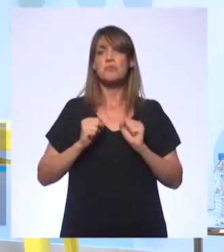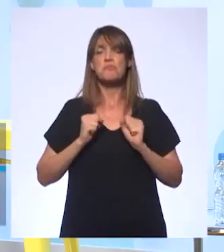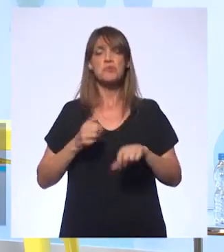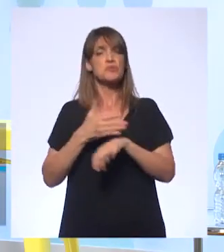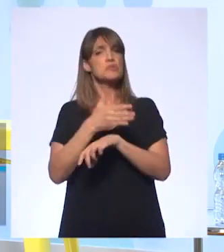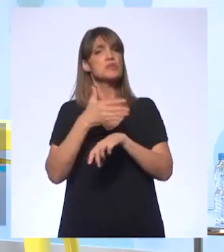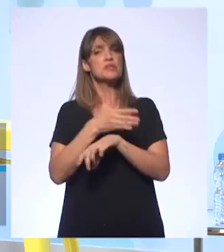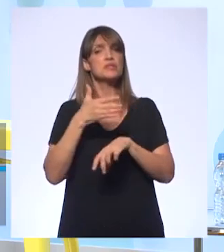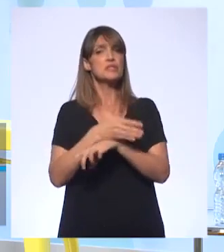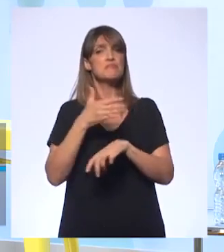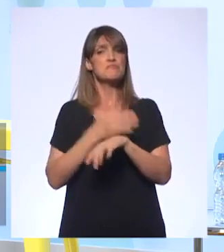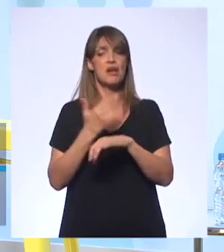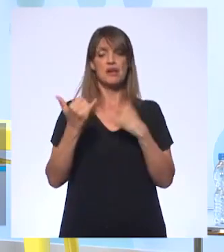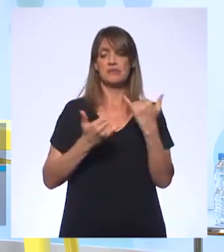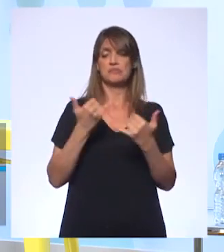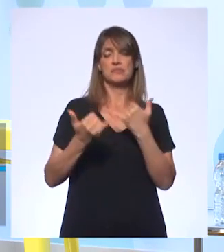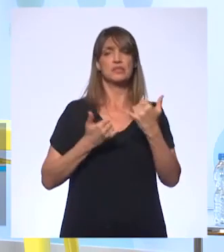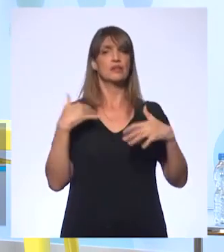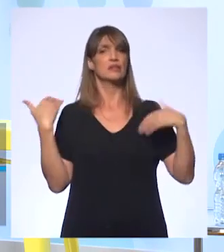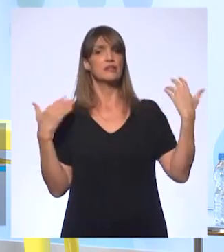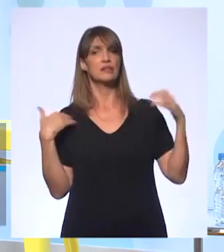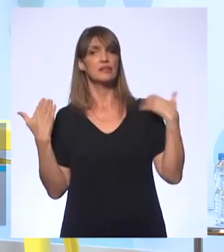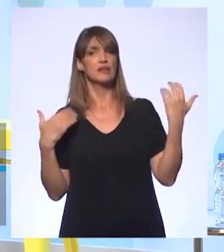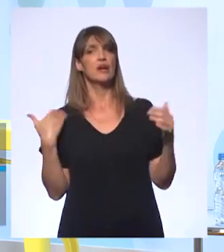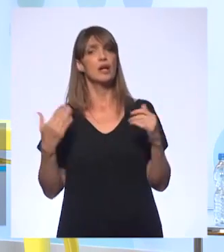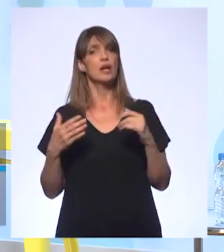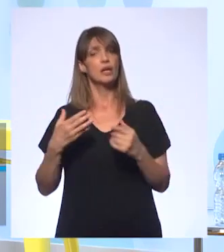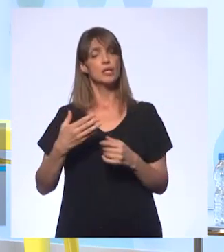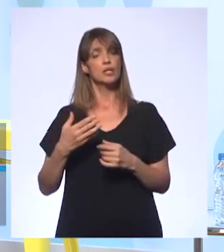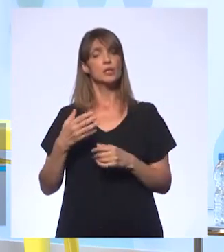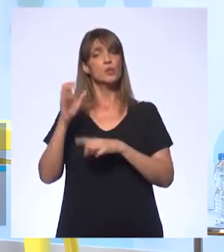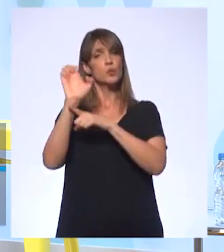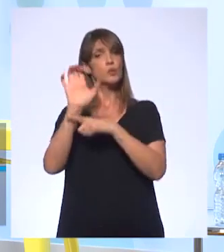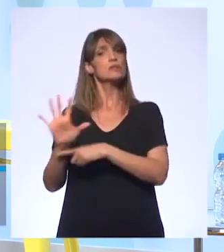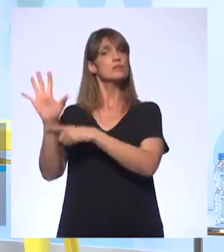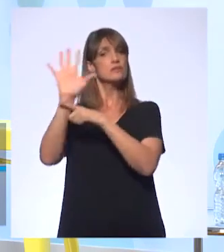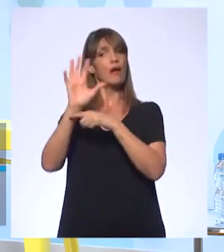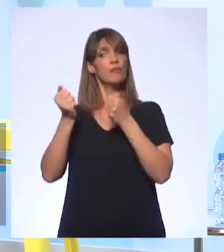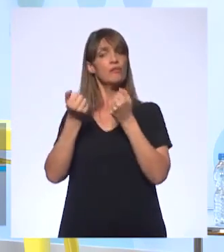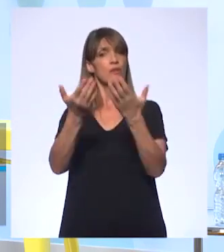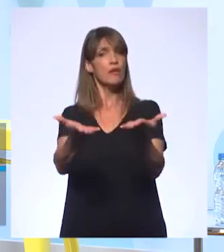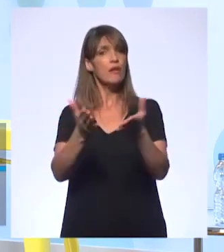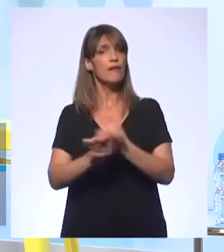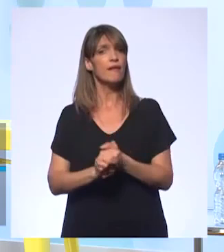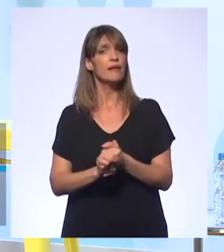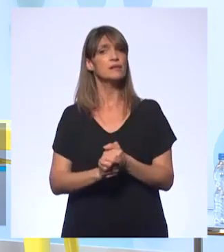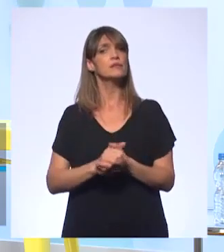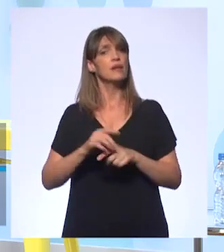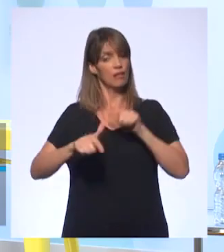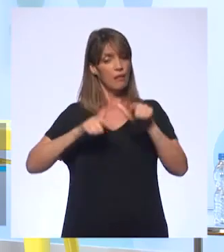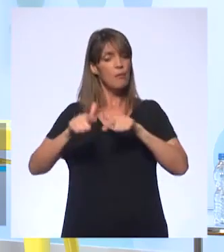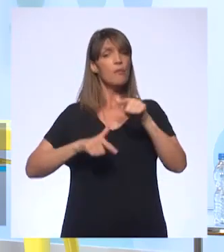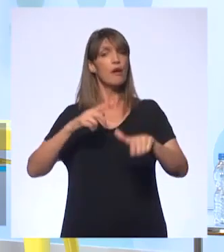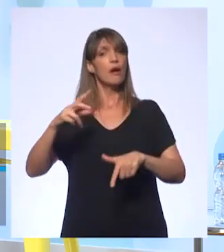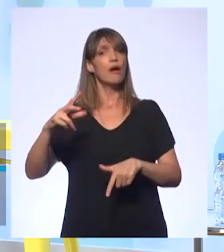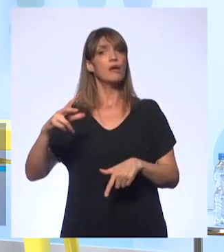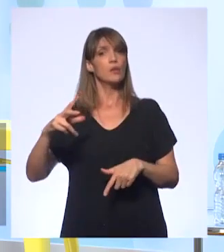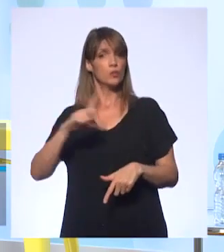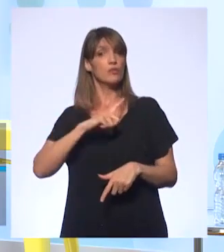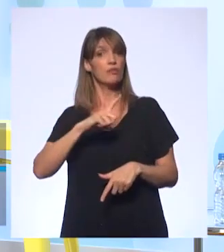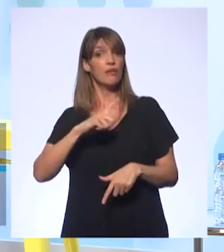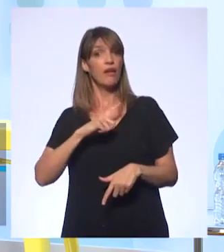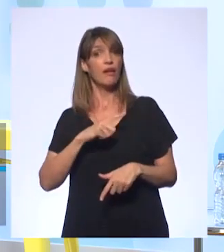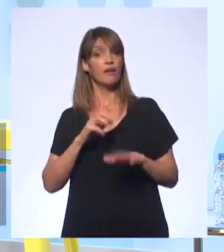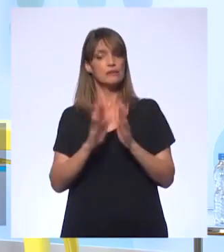ter um lazer garantido pelo Estado? Estão todos empregados? As pessoas estão com seus empregos garantidos,